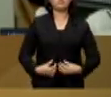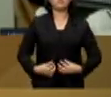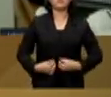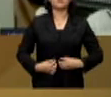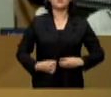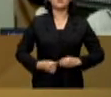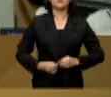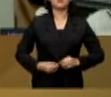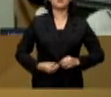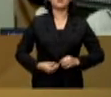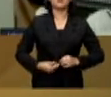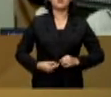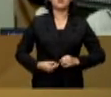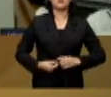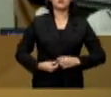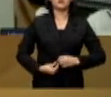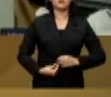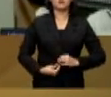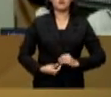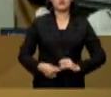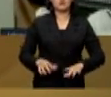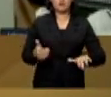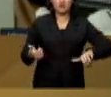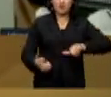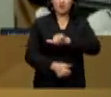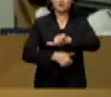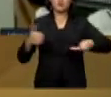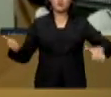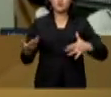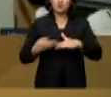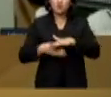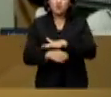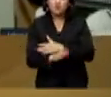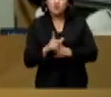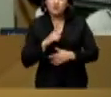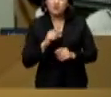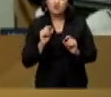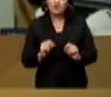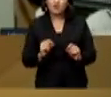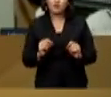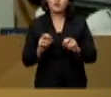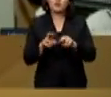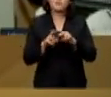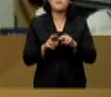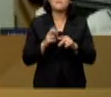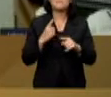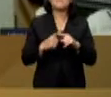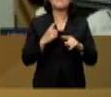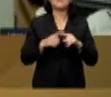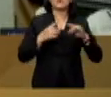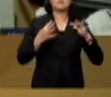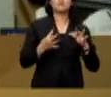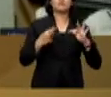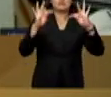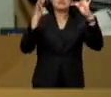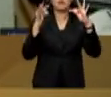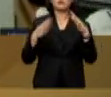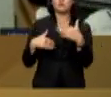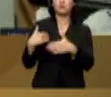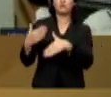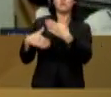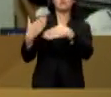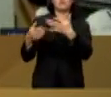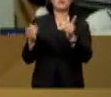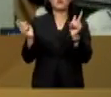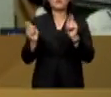de costumes e de prática comercial é possibilitada pelo avanço espetacular dos meios de comunicação eletrônica, que permitem